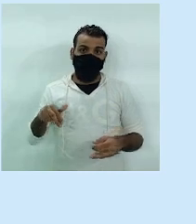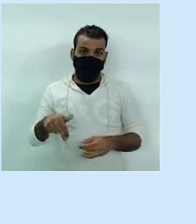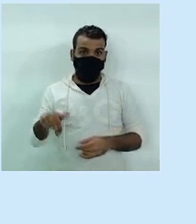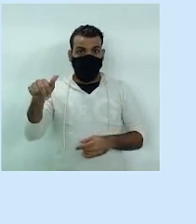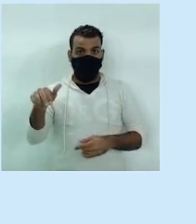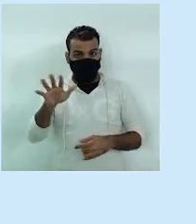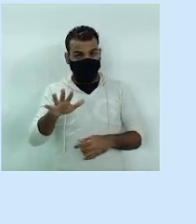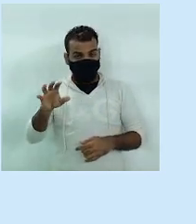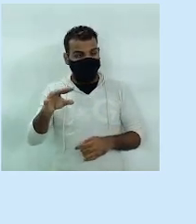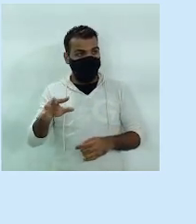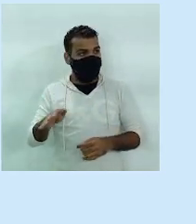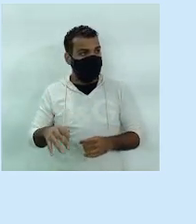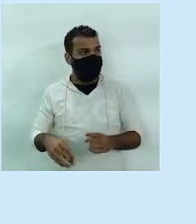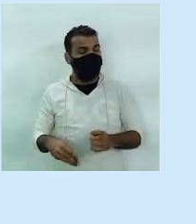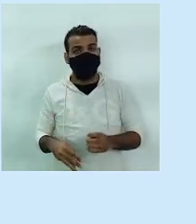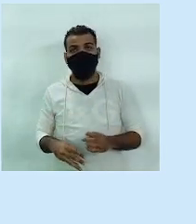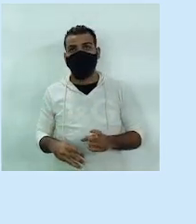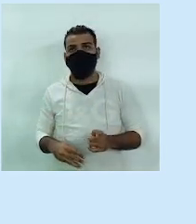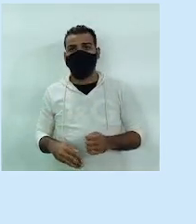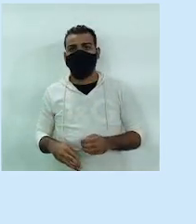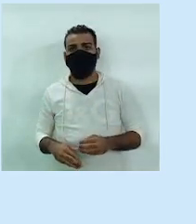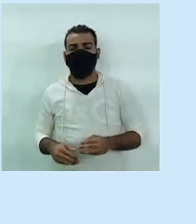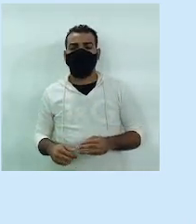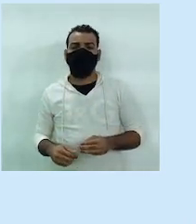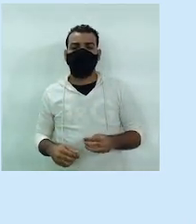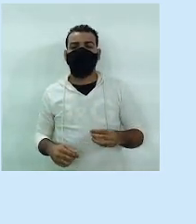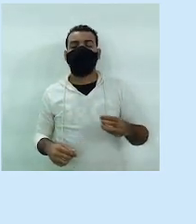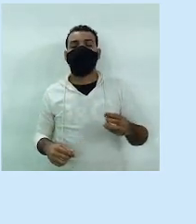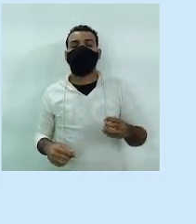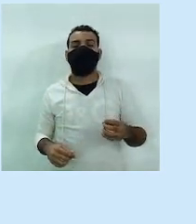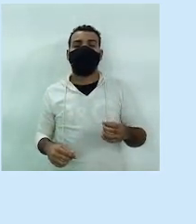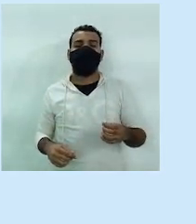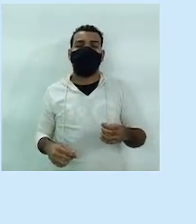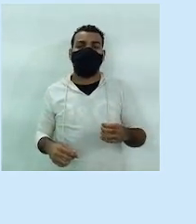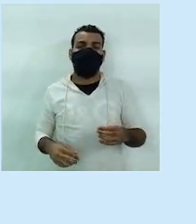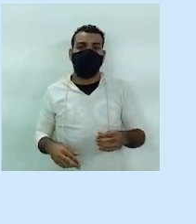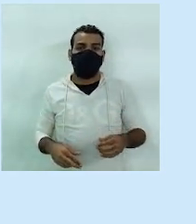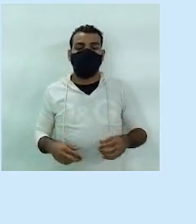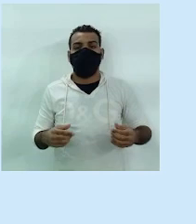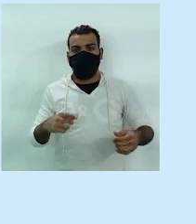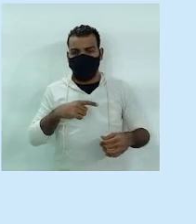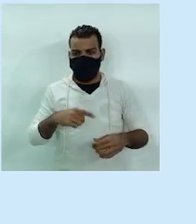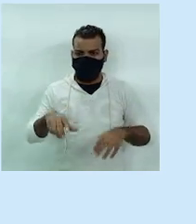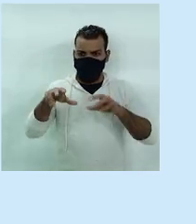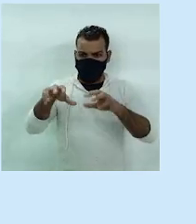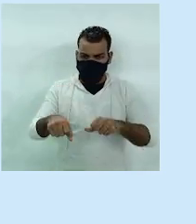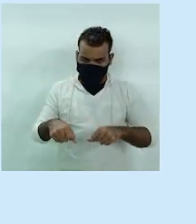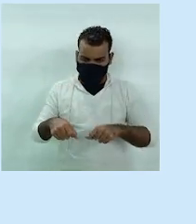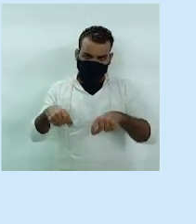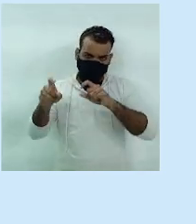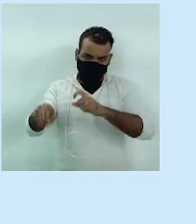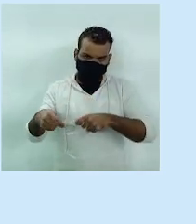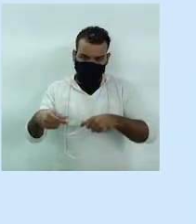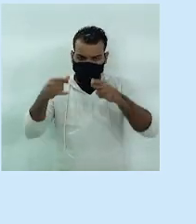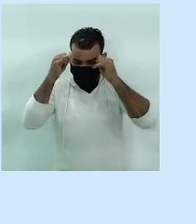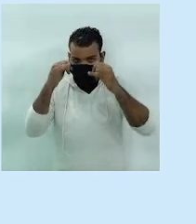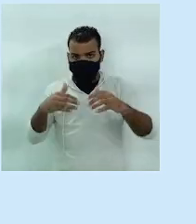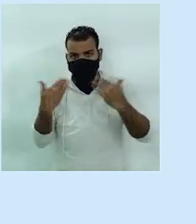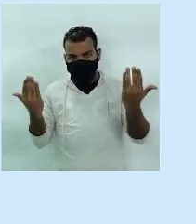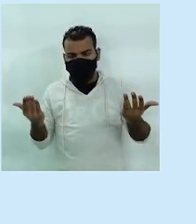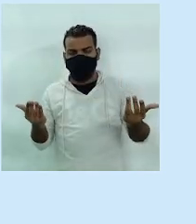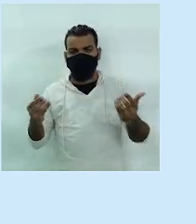rio-grandense, do Açu, com ataques contra vilas e fazendas, resultando em mortes